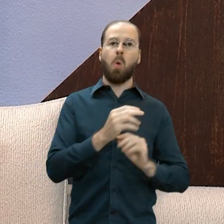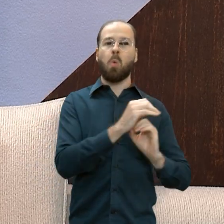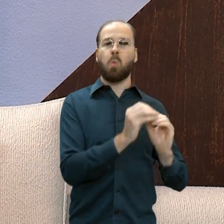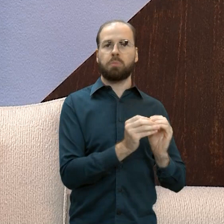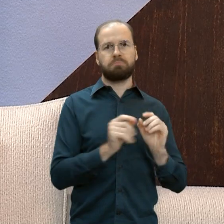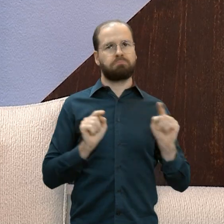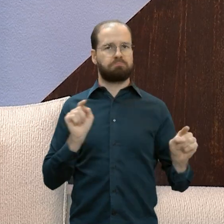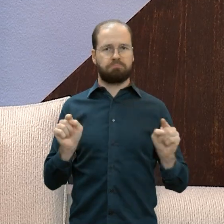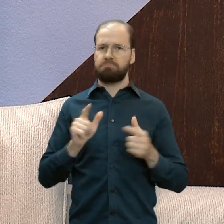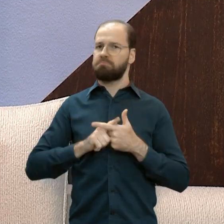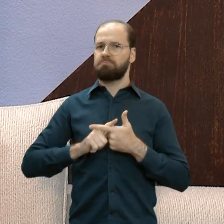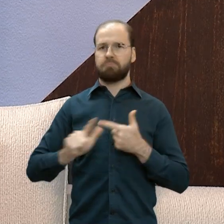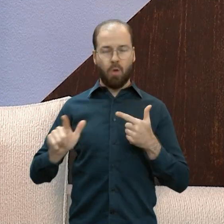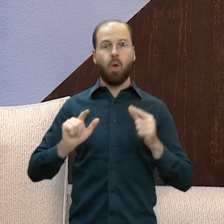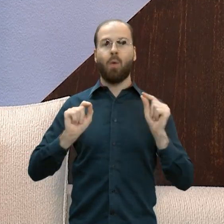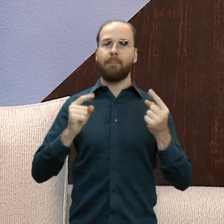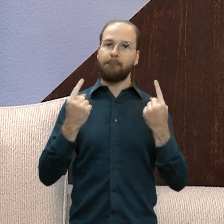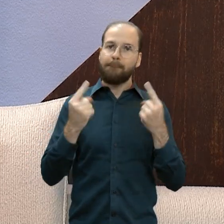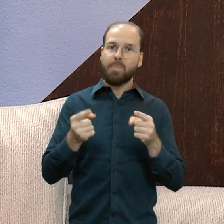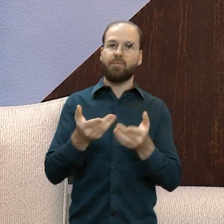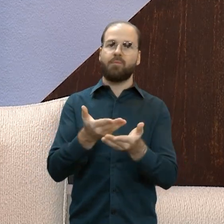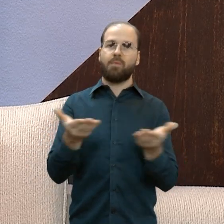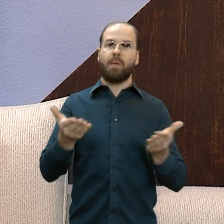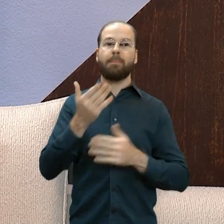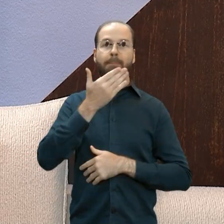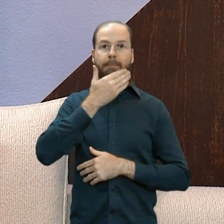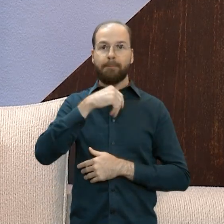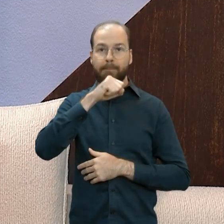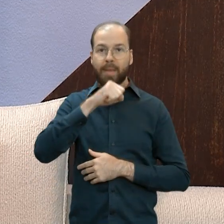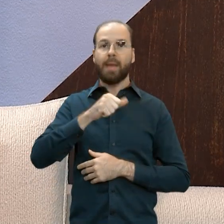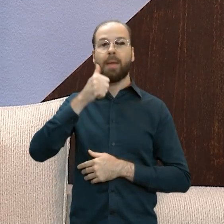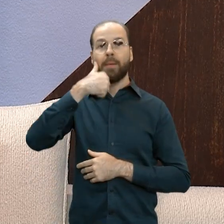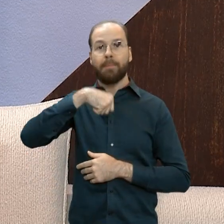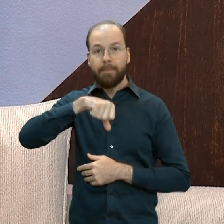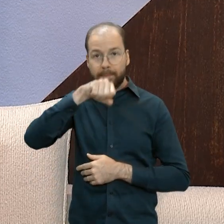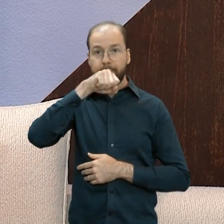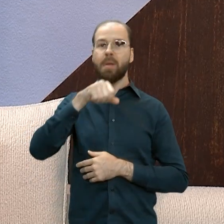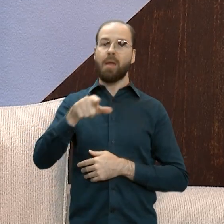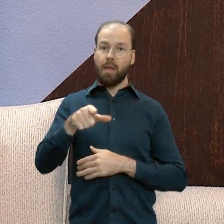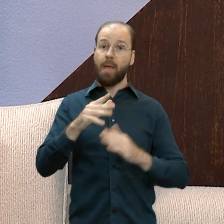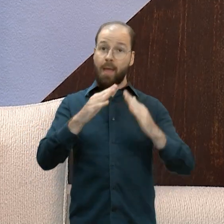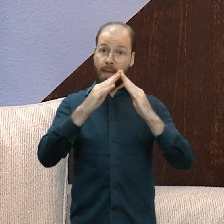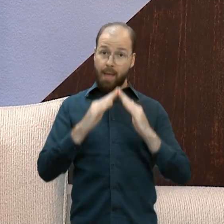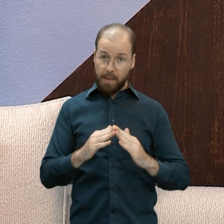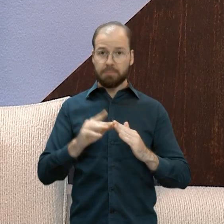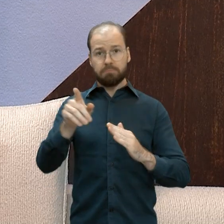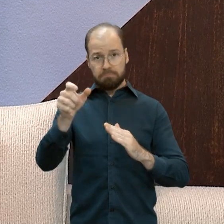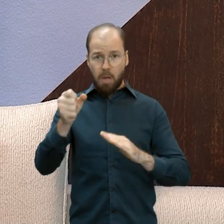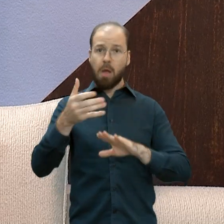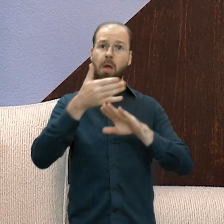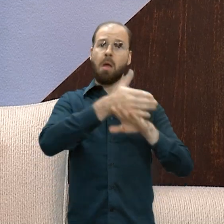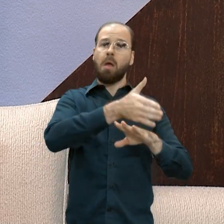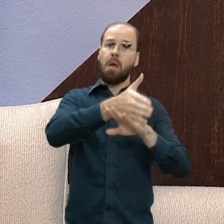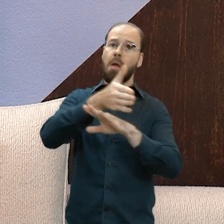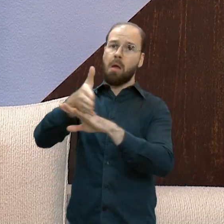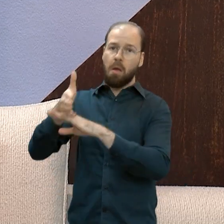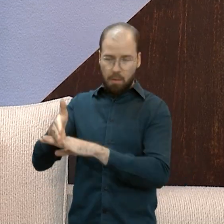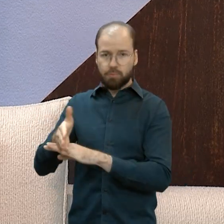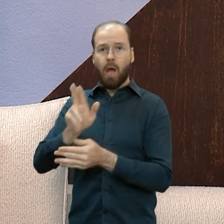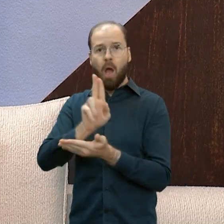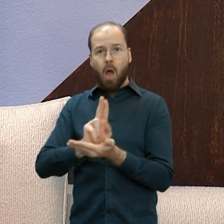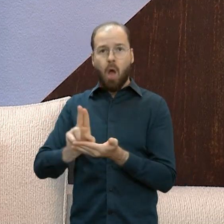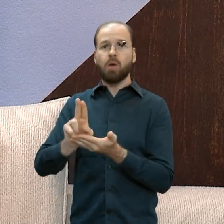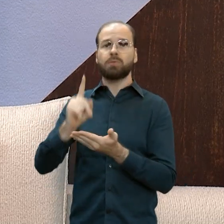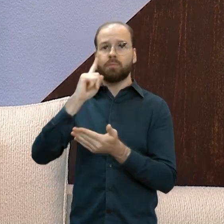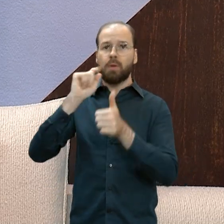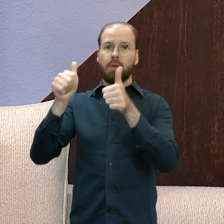para você, pai, mãe, que está em casa e que pode visitar essas instituições e ver essas obras de